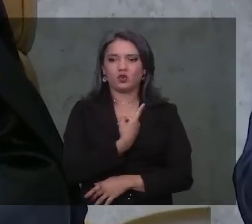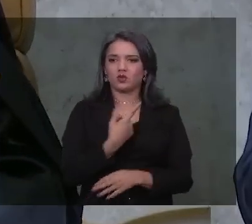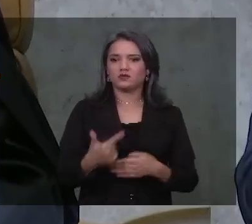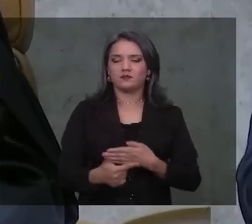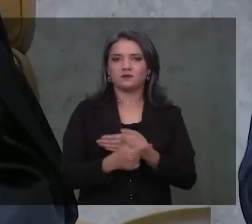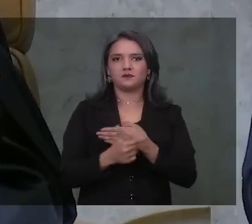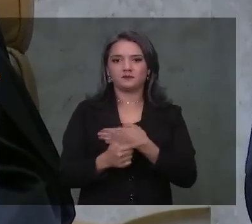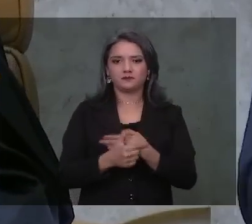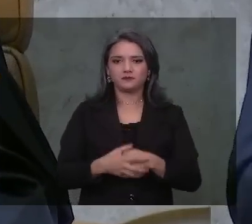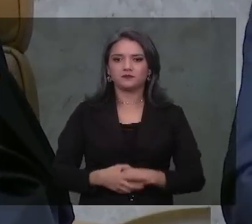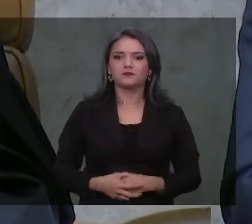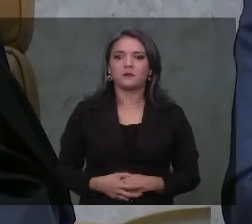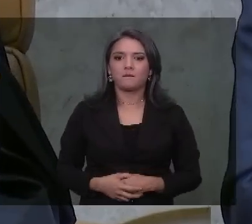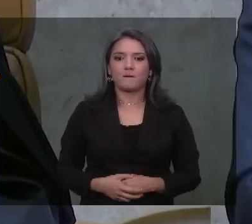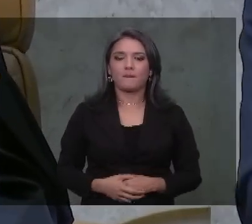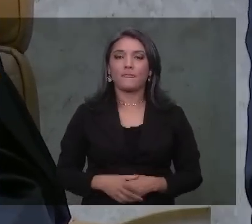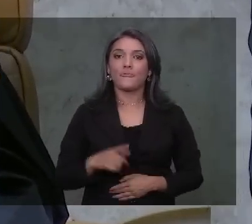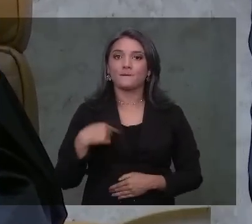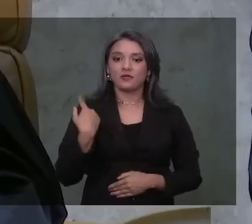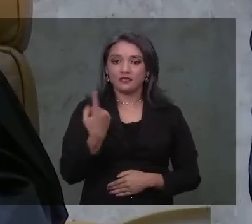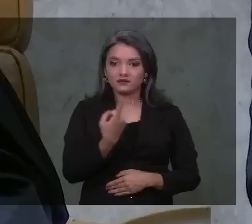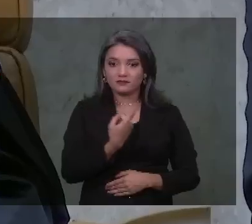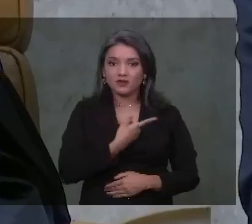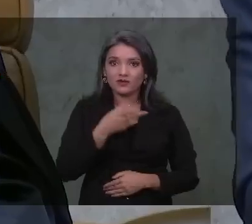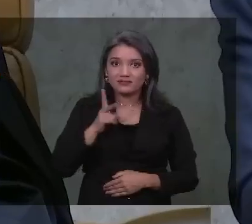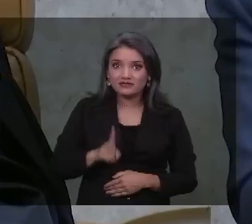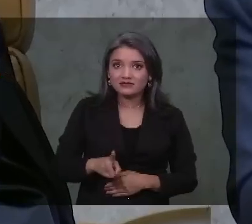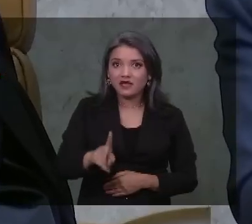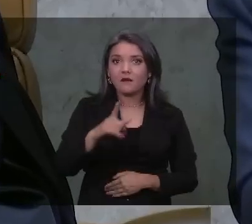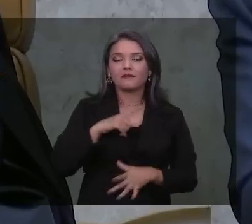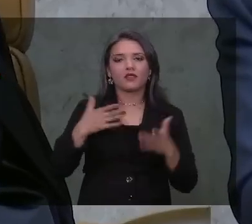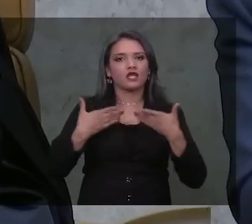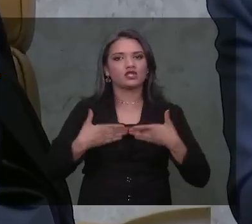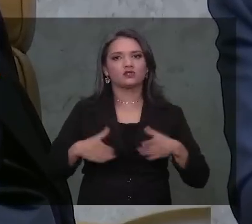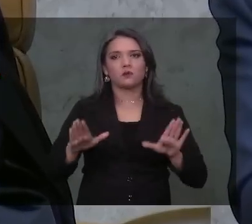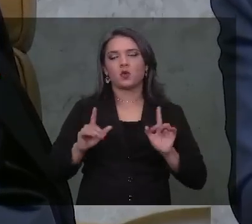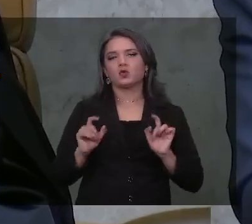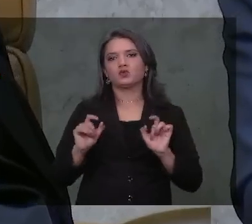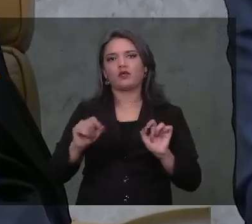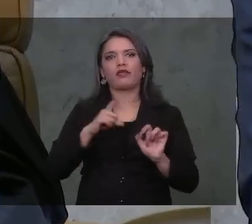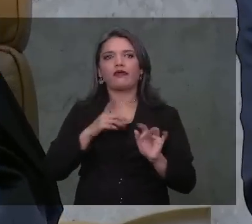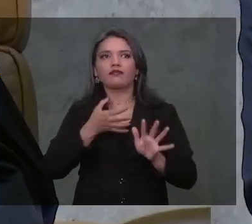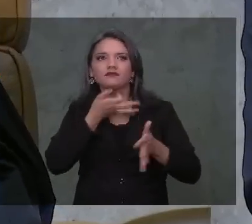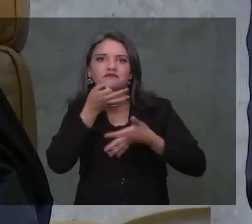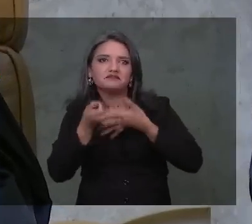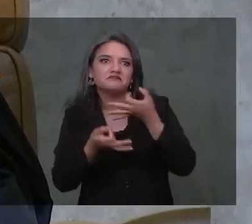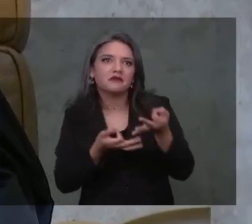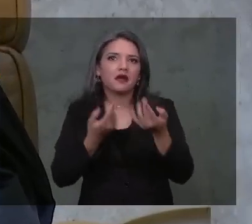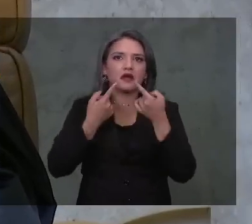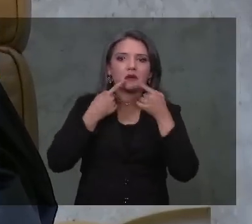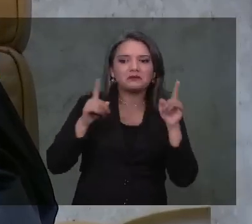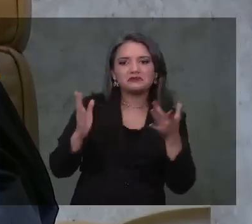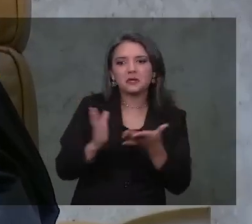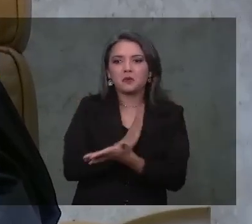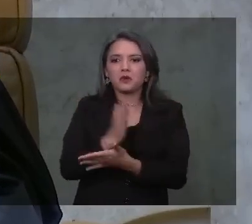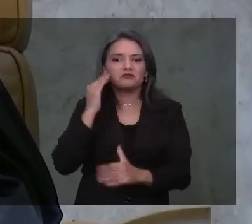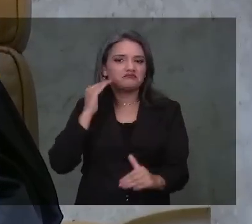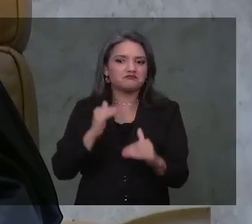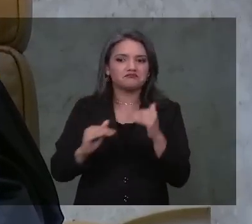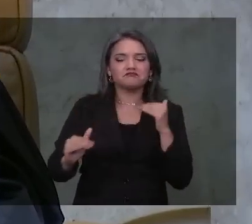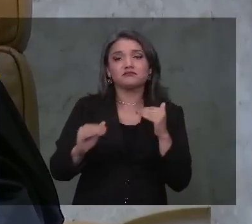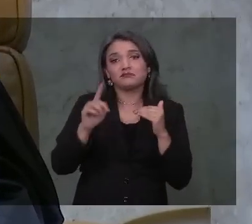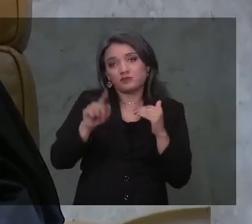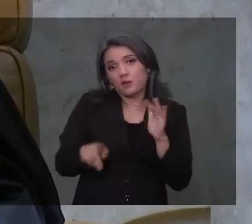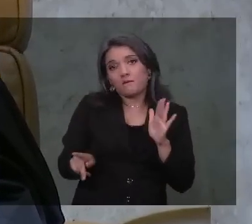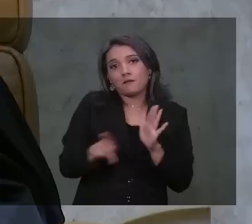ao nosso papel. Nós sempre estaremos expostos à crítica e à insatisfação, e isso faz parte da